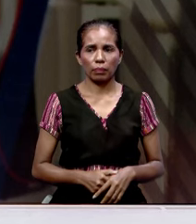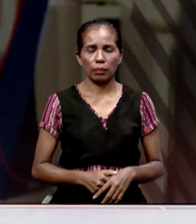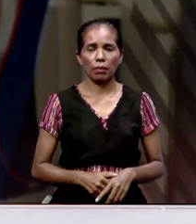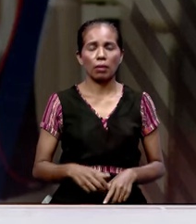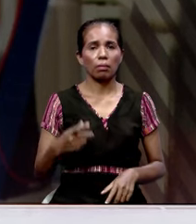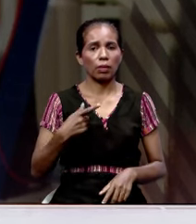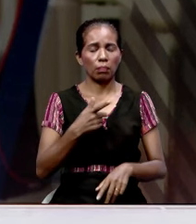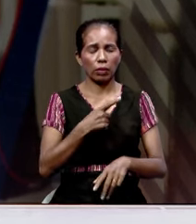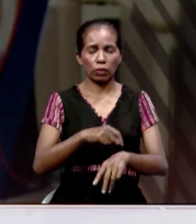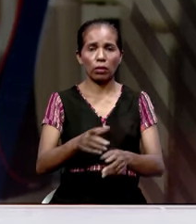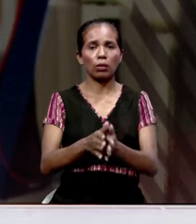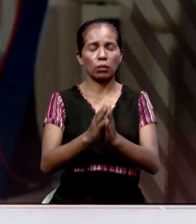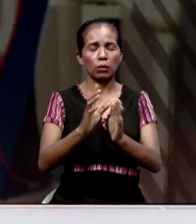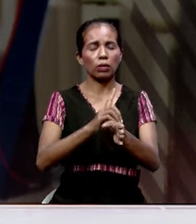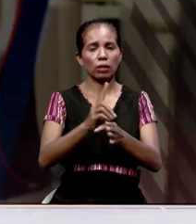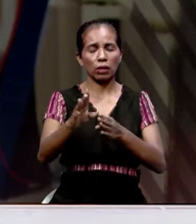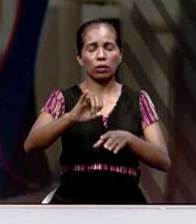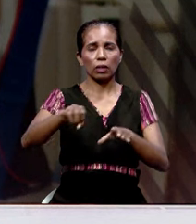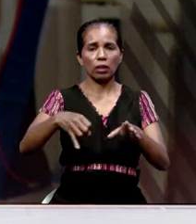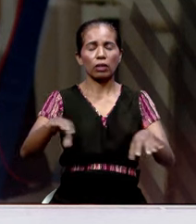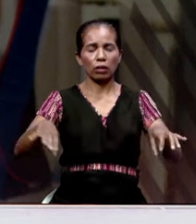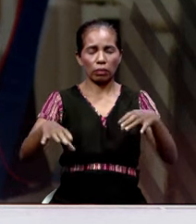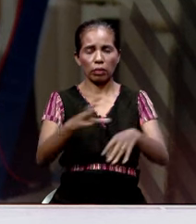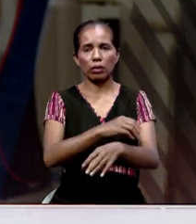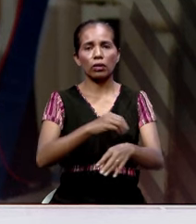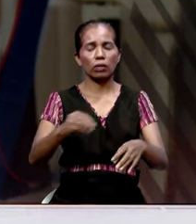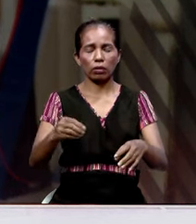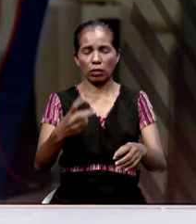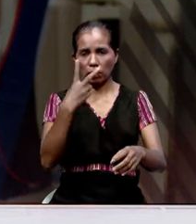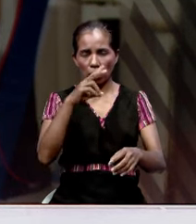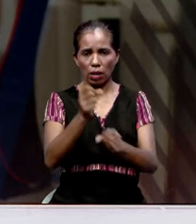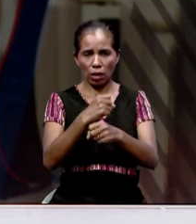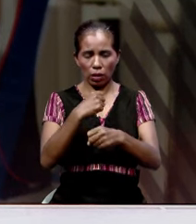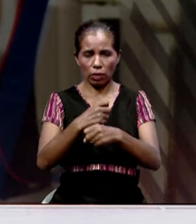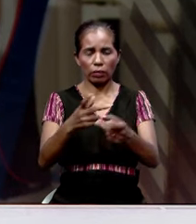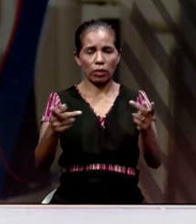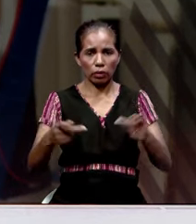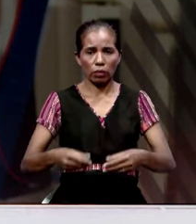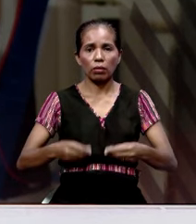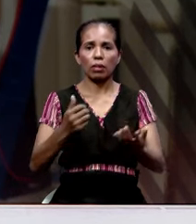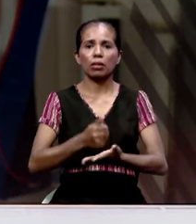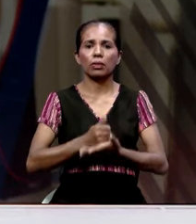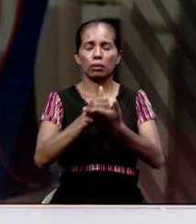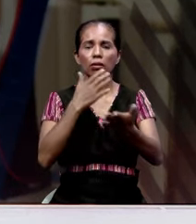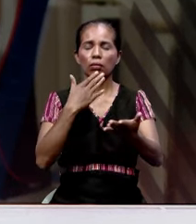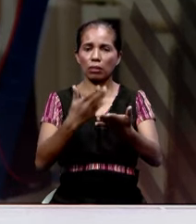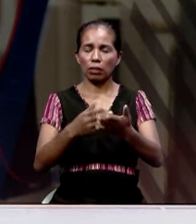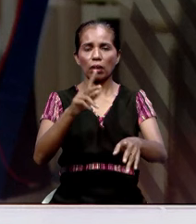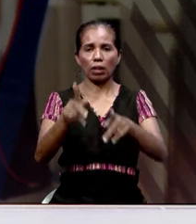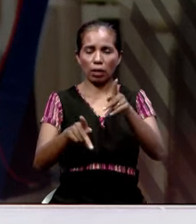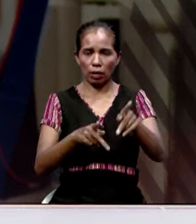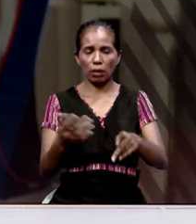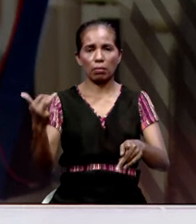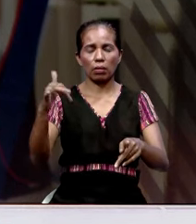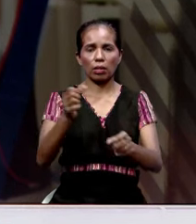Parlamento Nacional Russo, Direção-Geral do Serviço Registro Notariado, ato cria condição onde for atendimento dia que o cidadão nebe